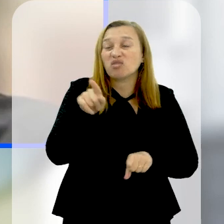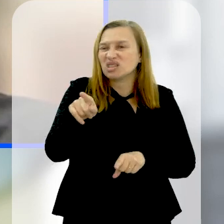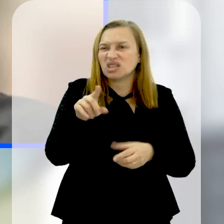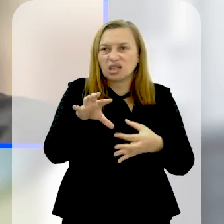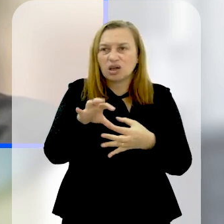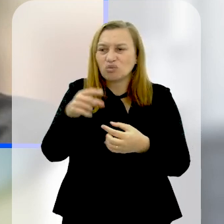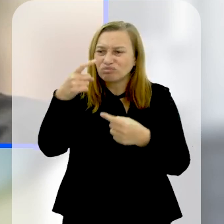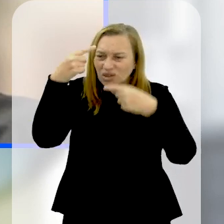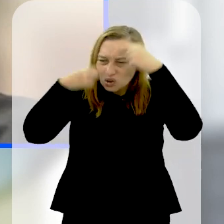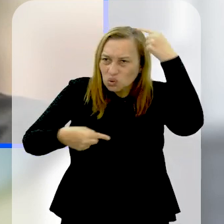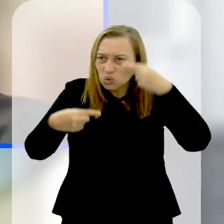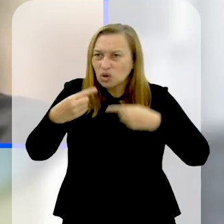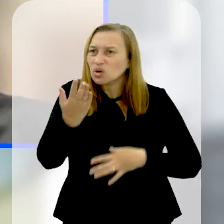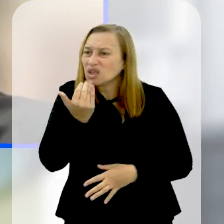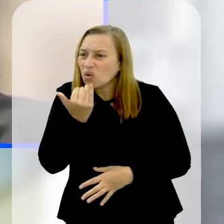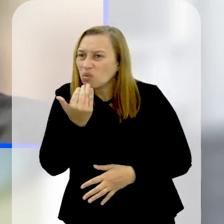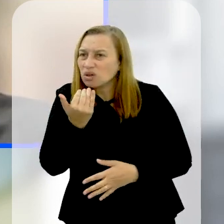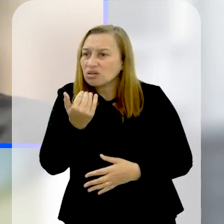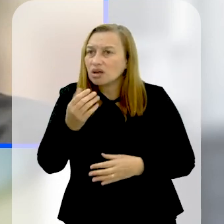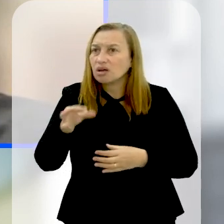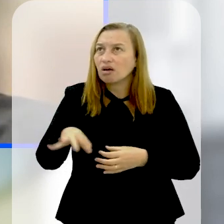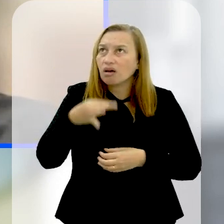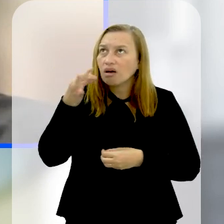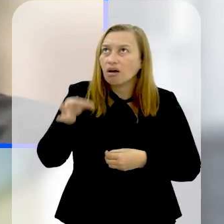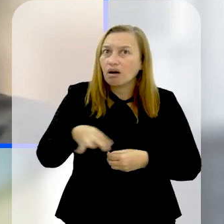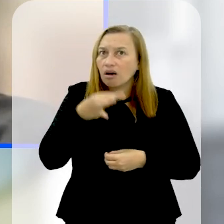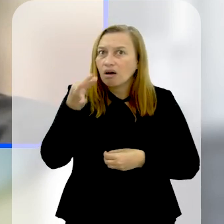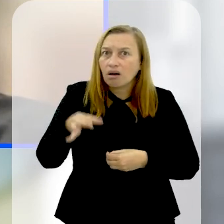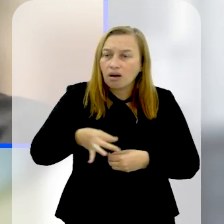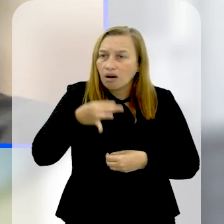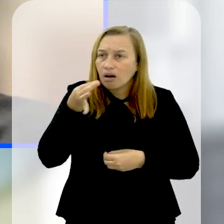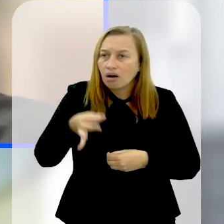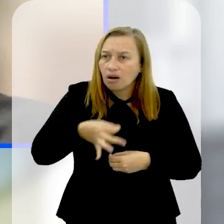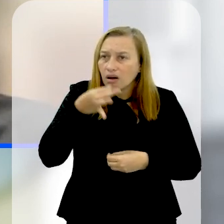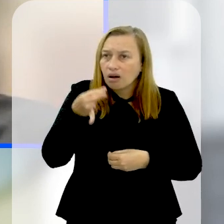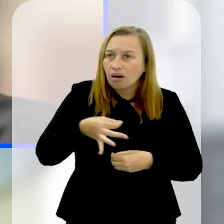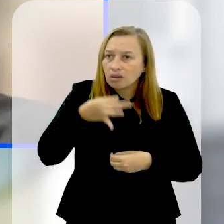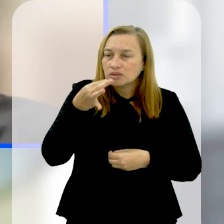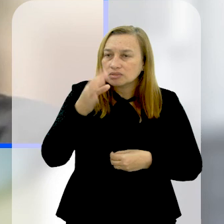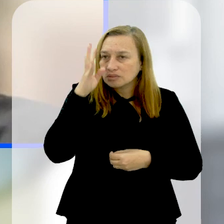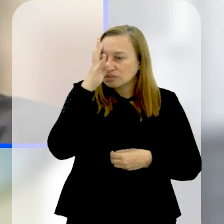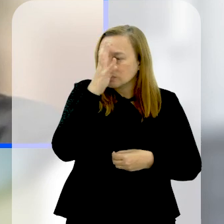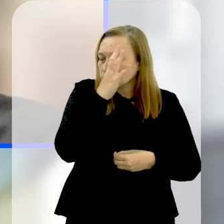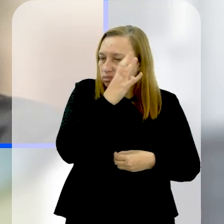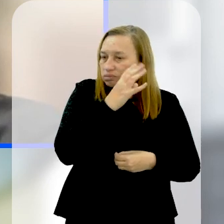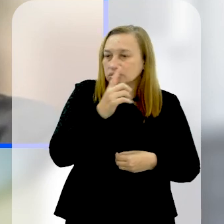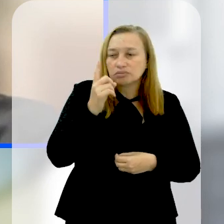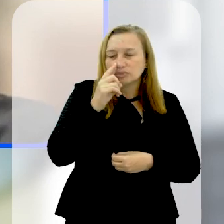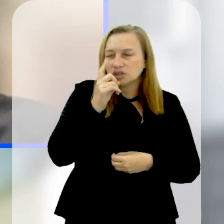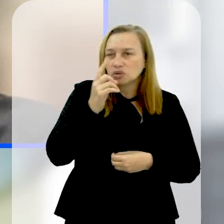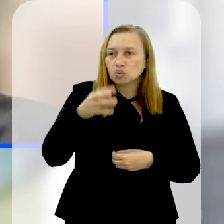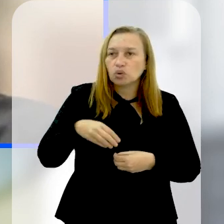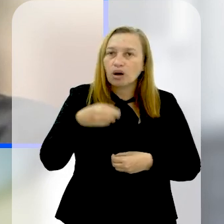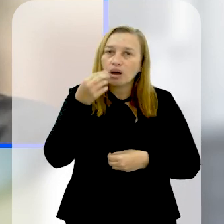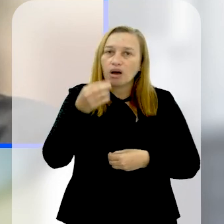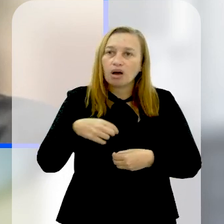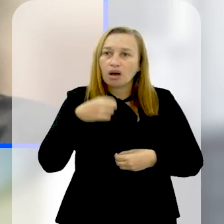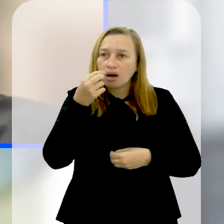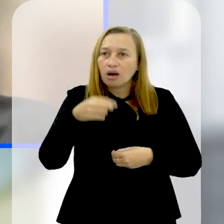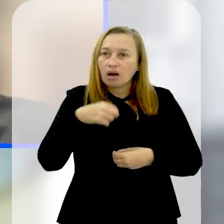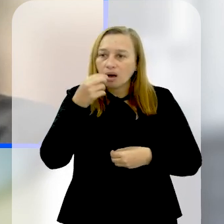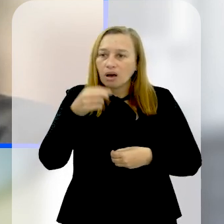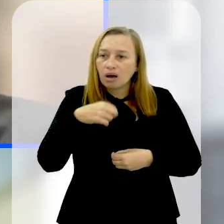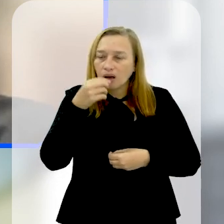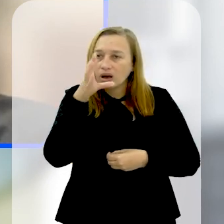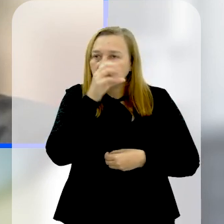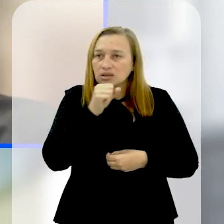também. Você está tão desconectado daquilo que você está comendo que existem até mesmo aquele, sei lá, um biscoitinho no final de semana que você está